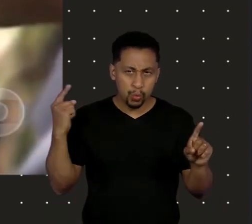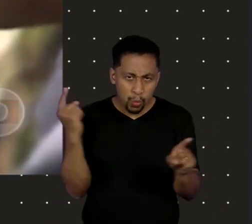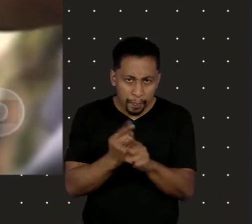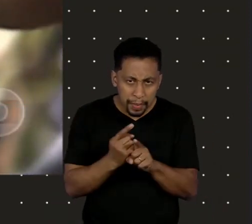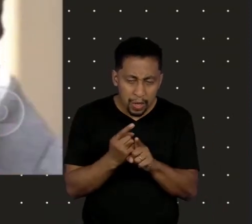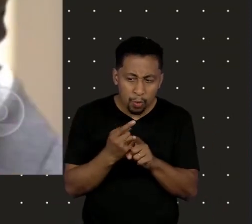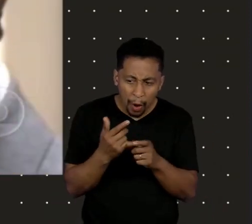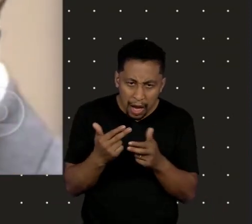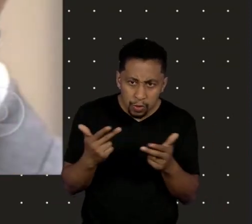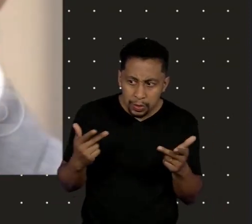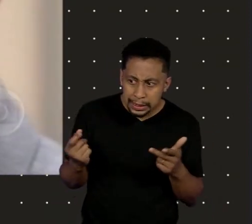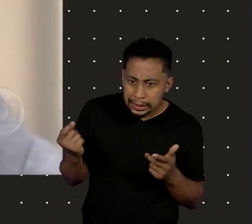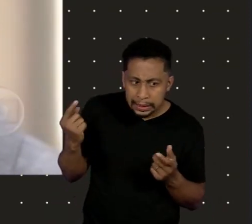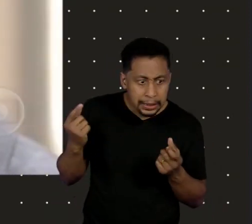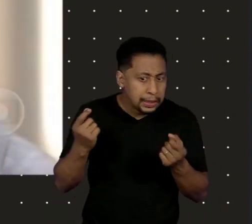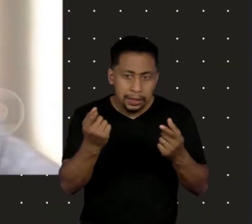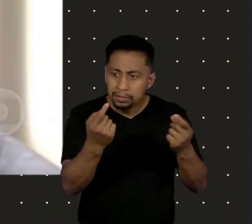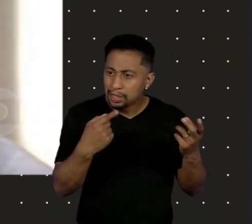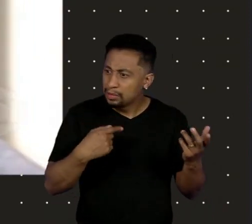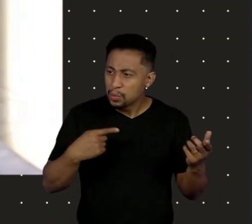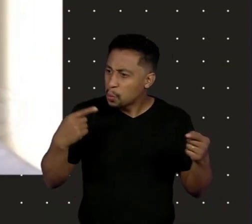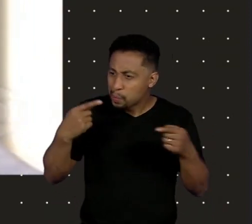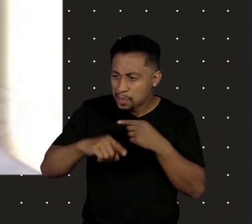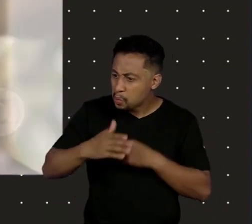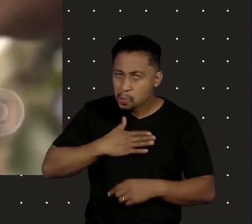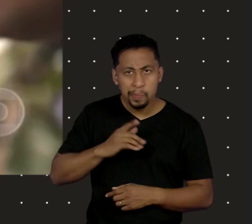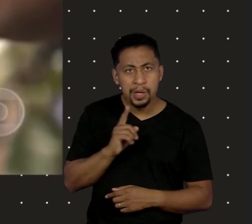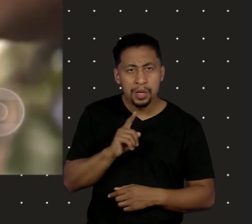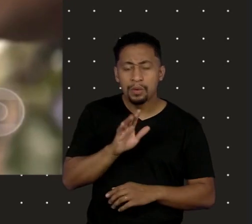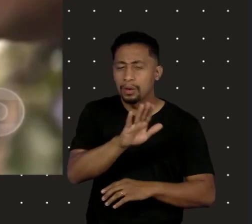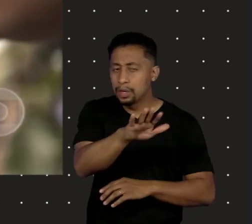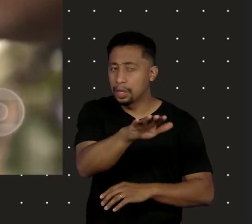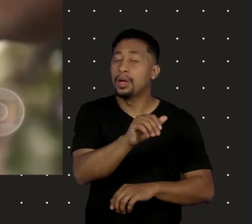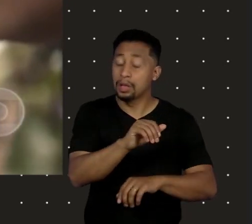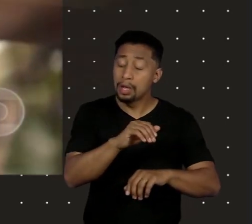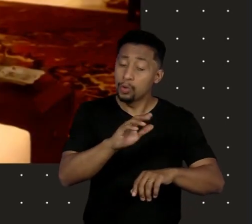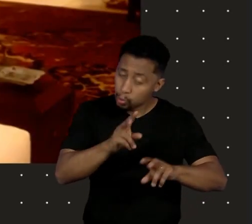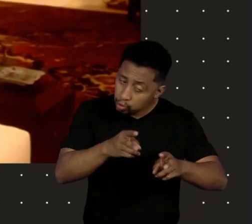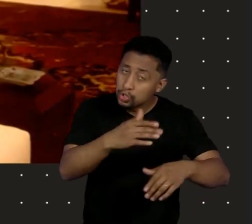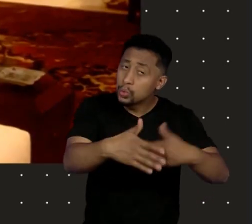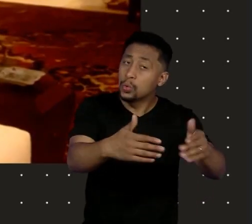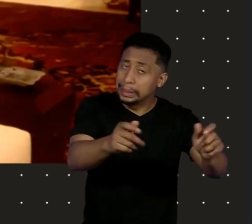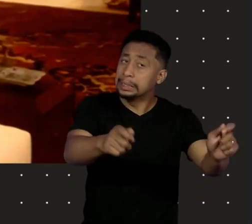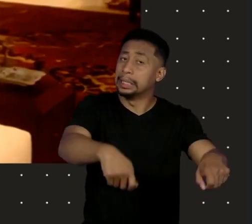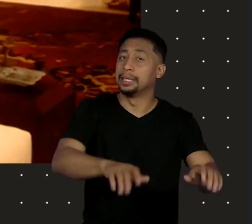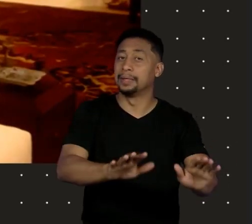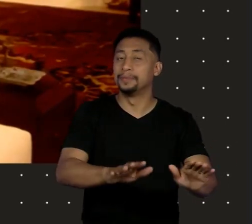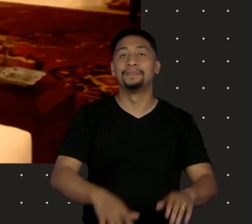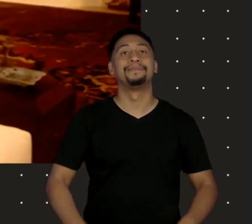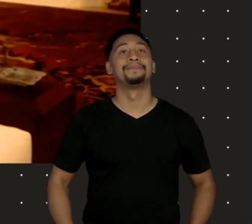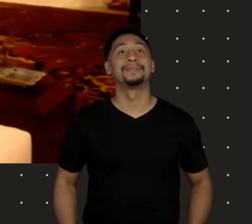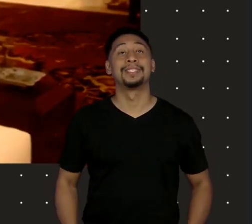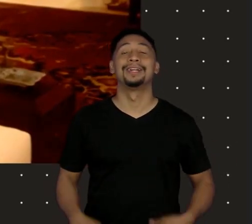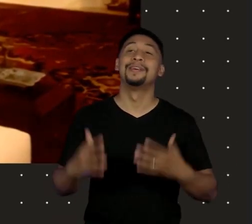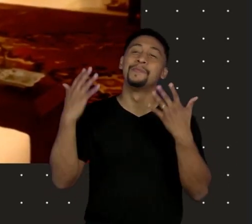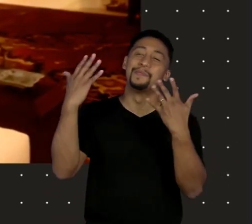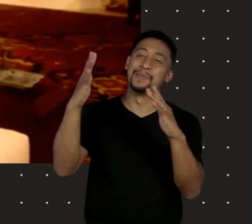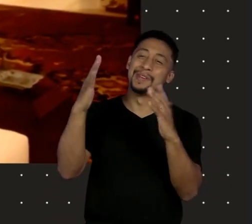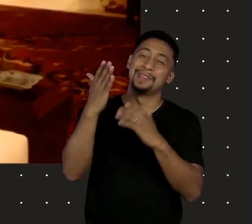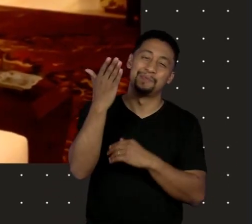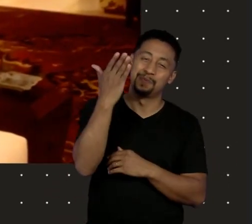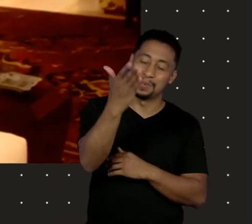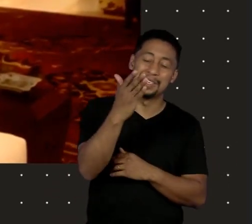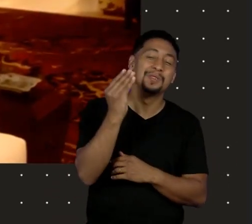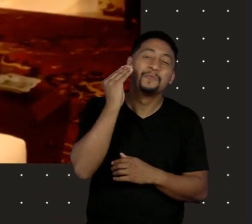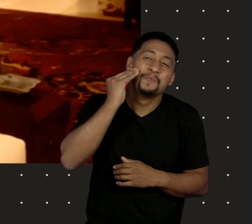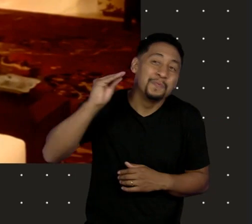exatamente como você queria, eu acho que você devia ir um pouquinho mais adiante, viu? Então eu quero te dar os parabéns, você merece. E manda